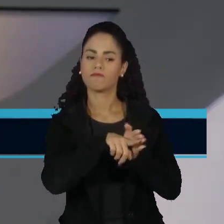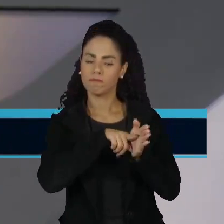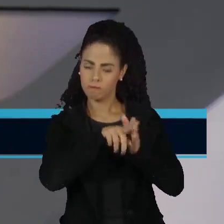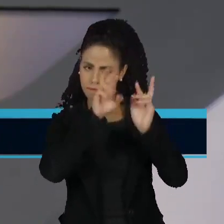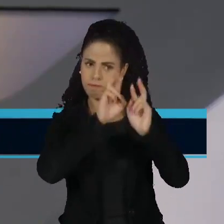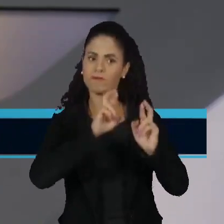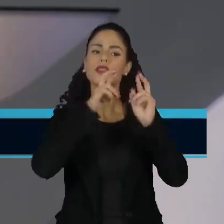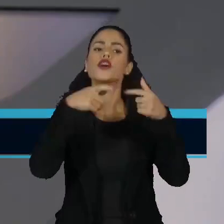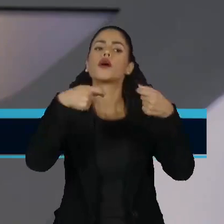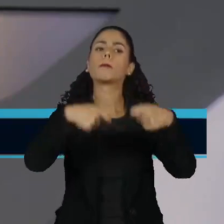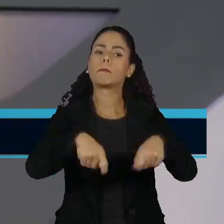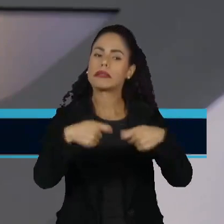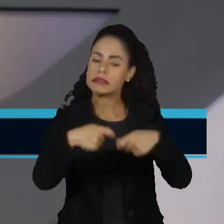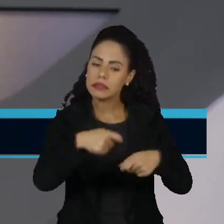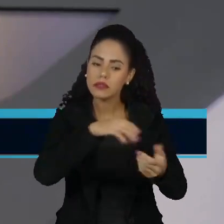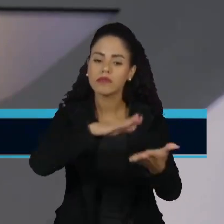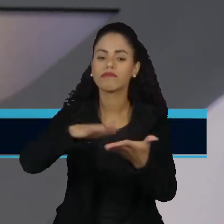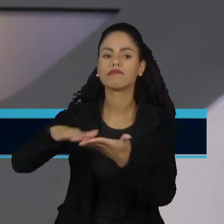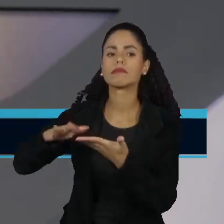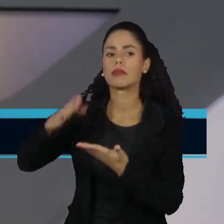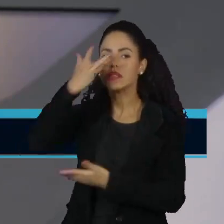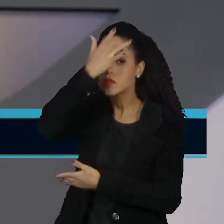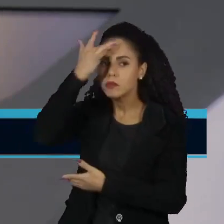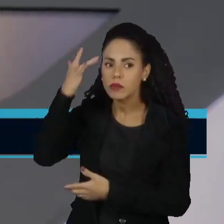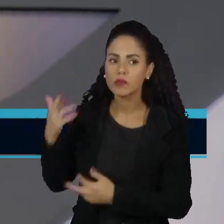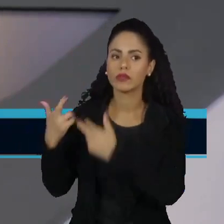as responsabilidades precisam ser